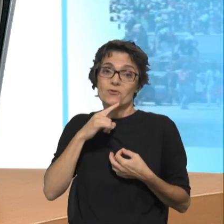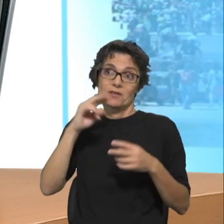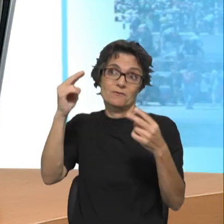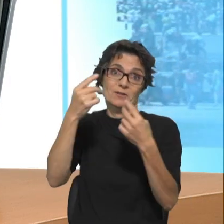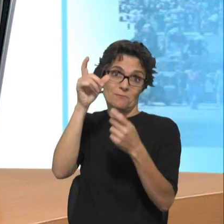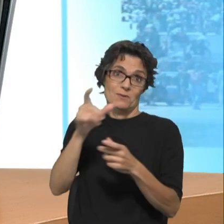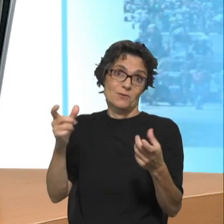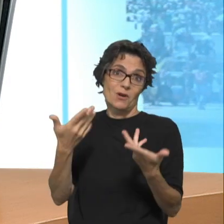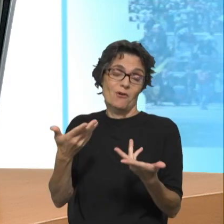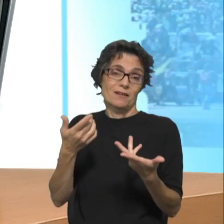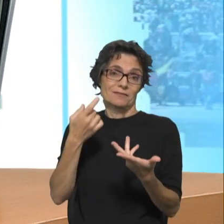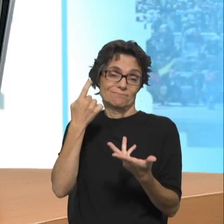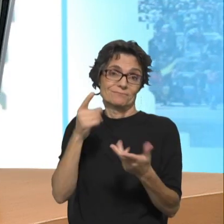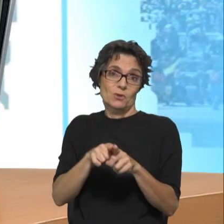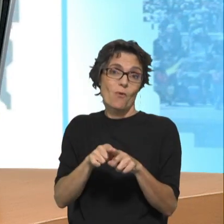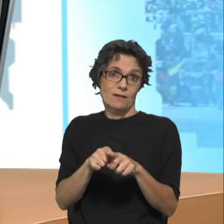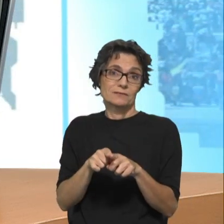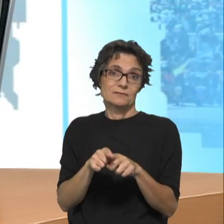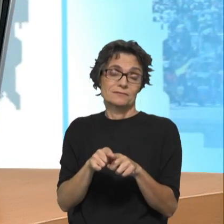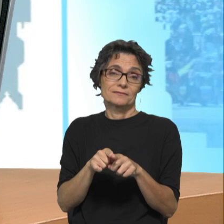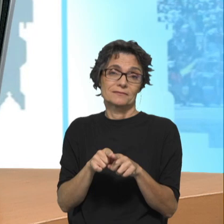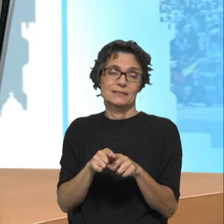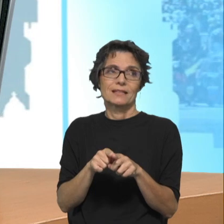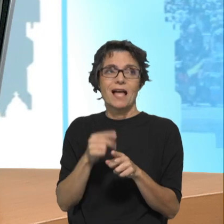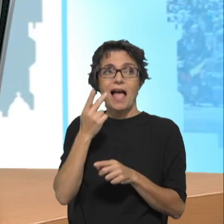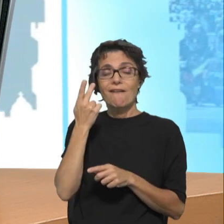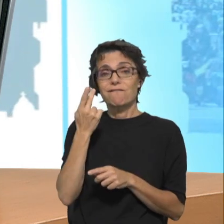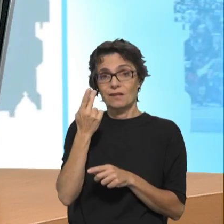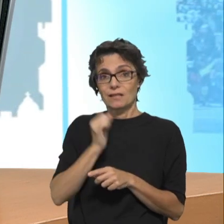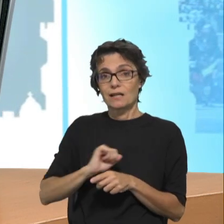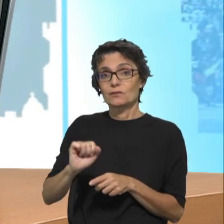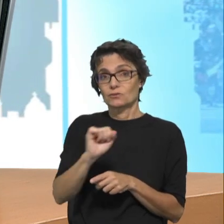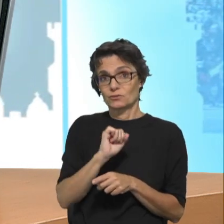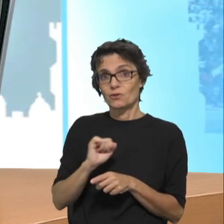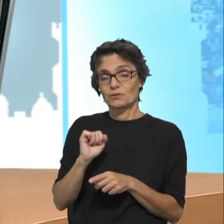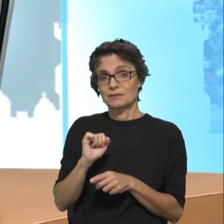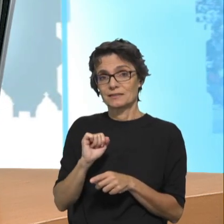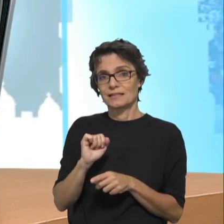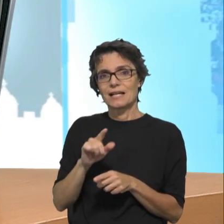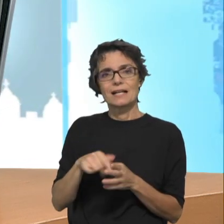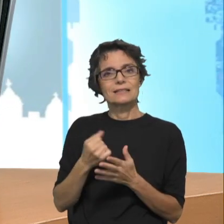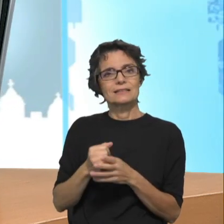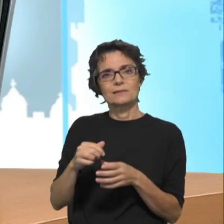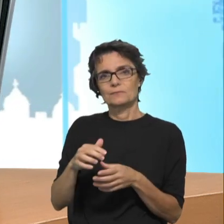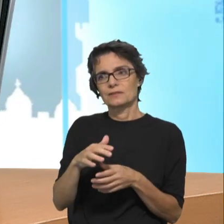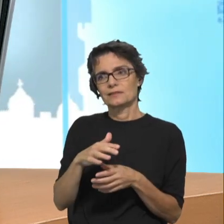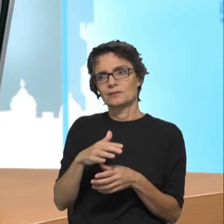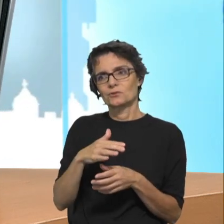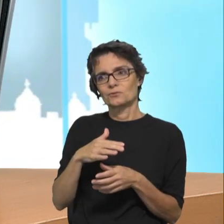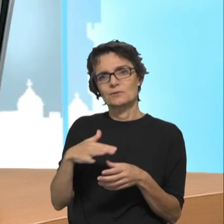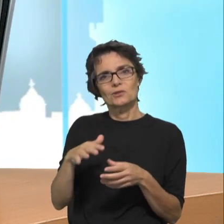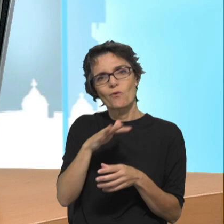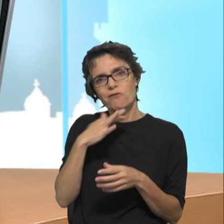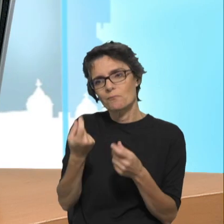sim, que a nossa vida seja em contexto familiar, apesar de